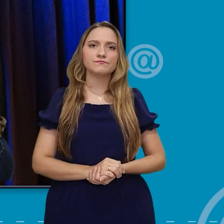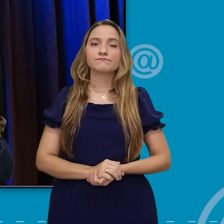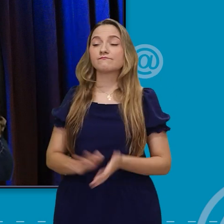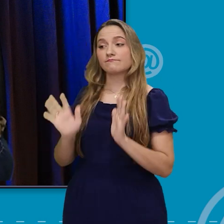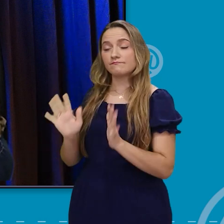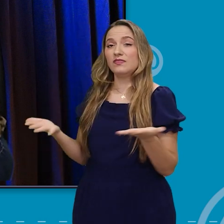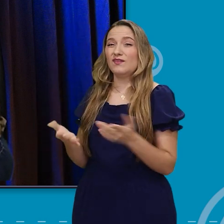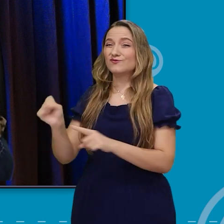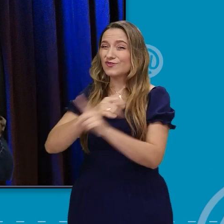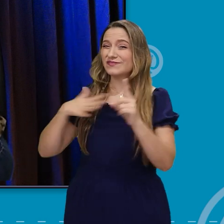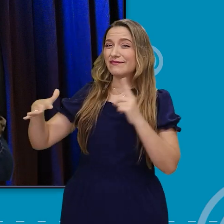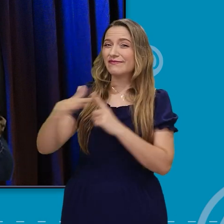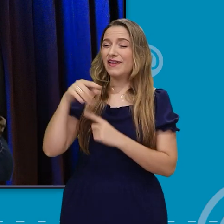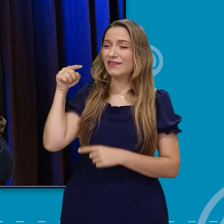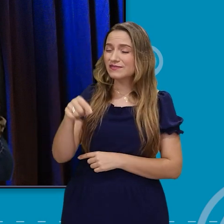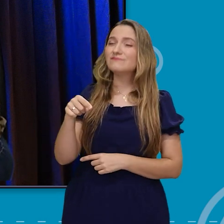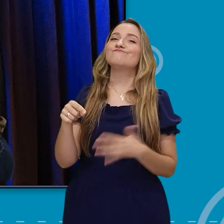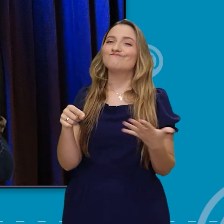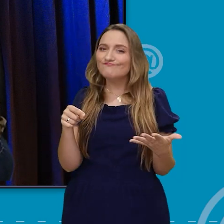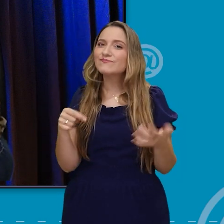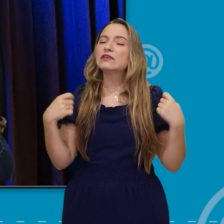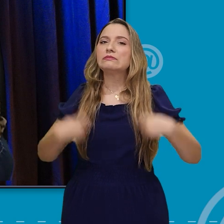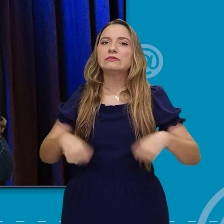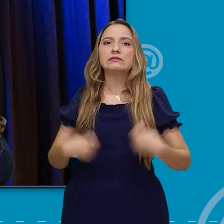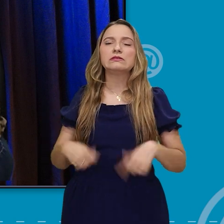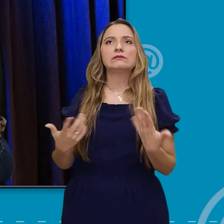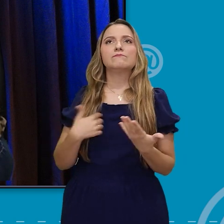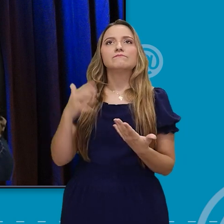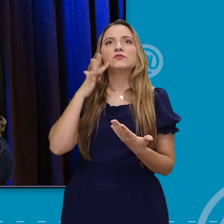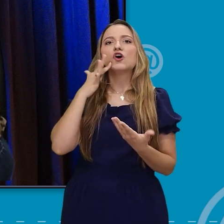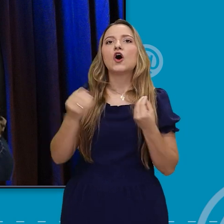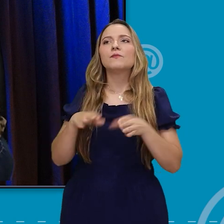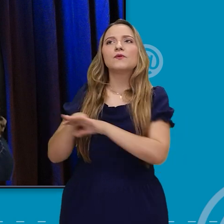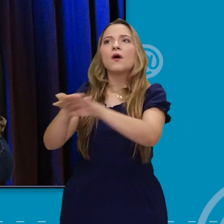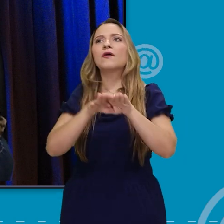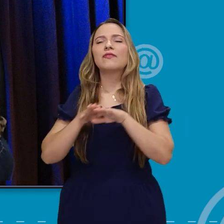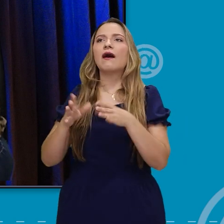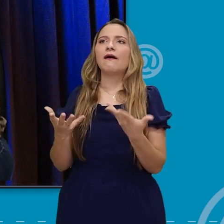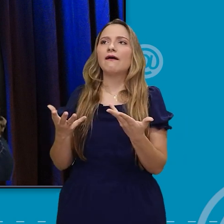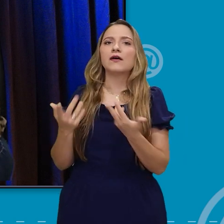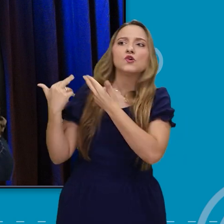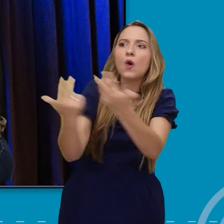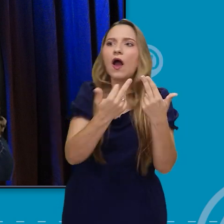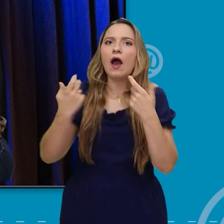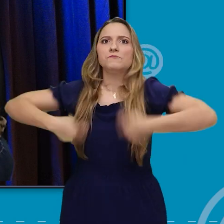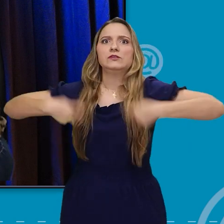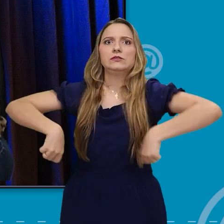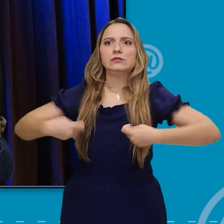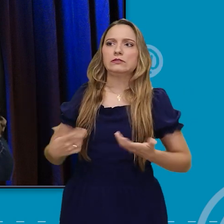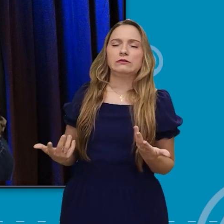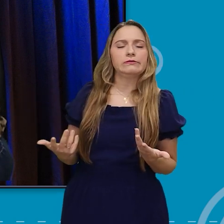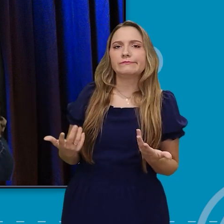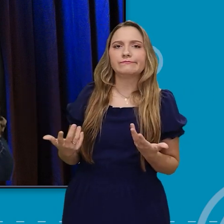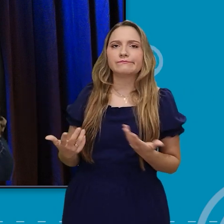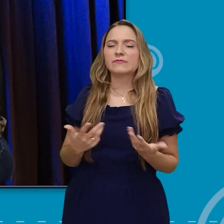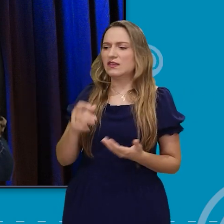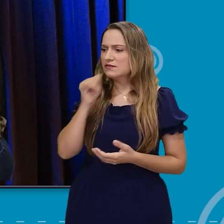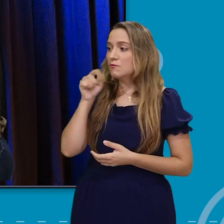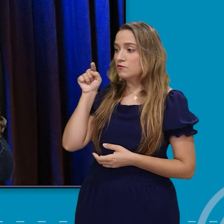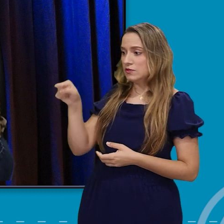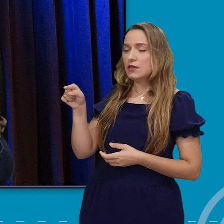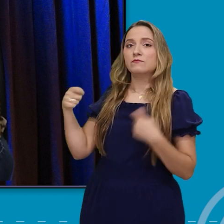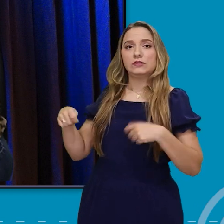pessoa. E não é assim como você comentou. Porém, a gente precisa entender que, claro, à medida que o tempo vai passando, a gente tem curso